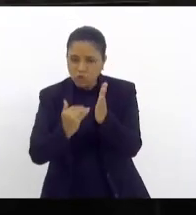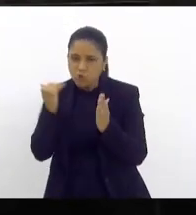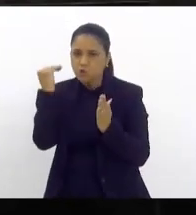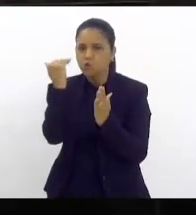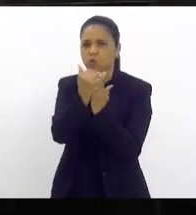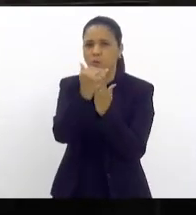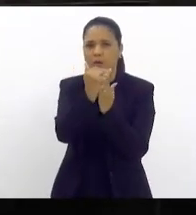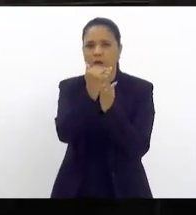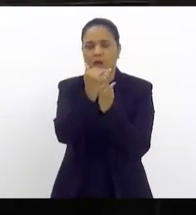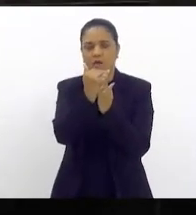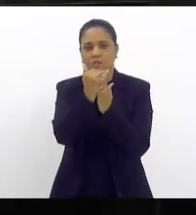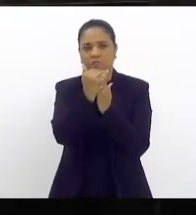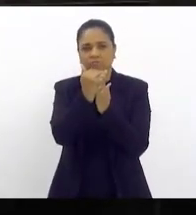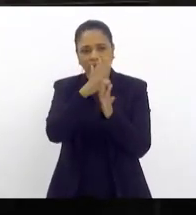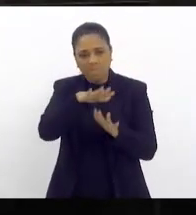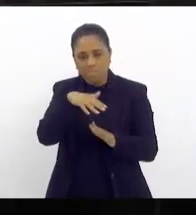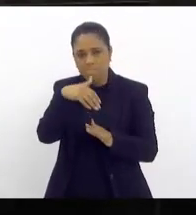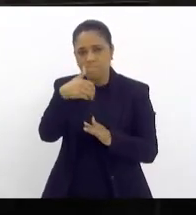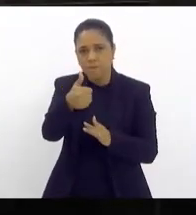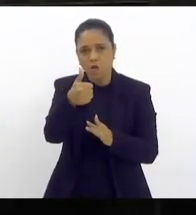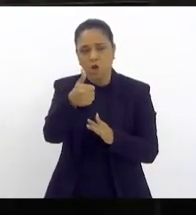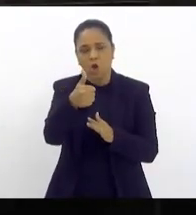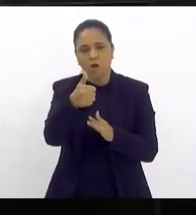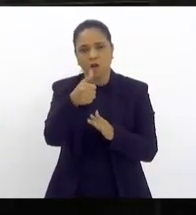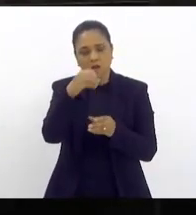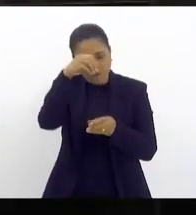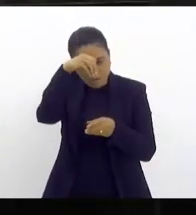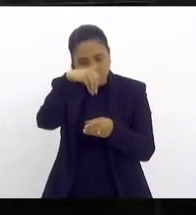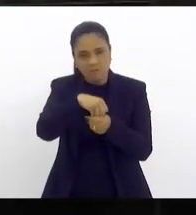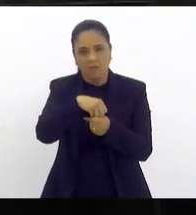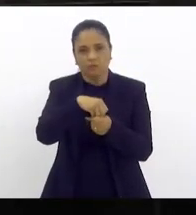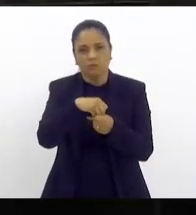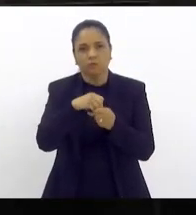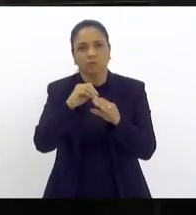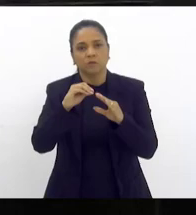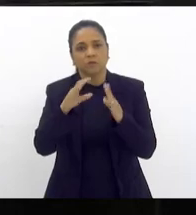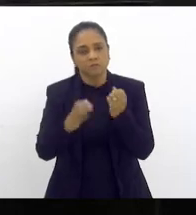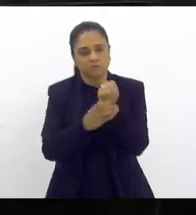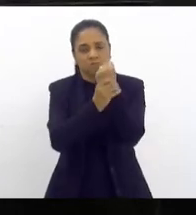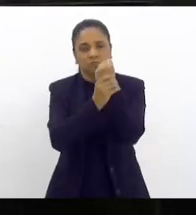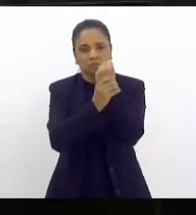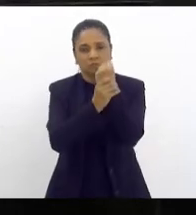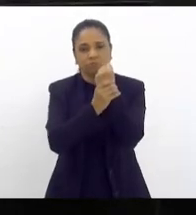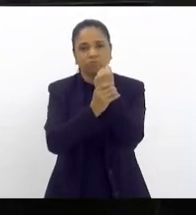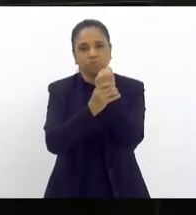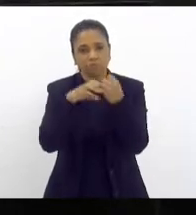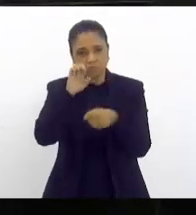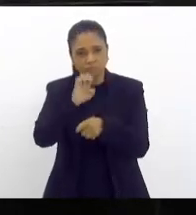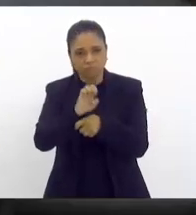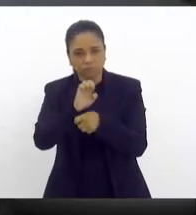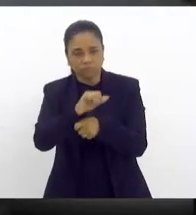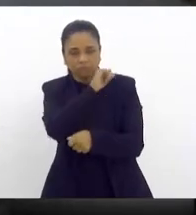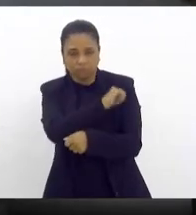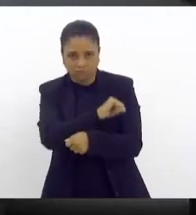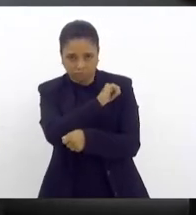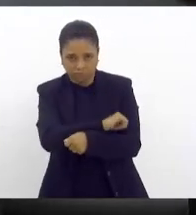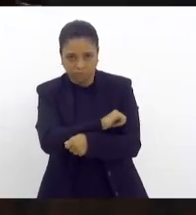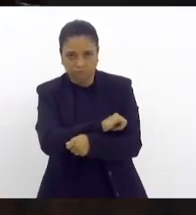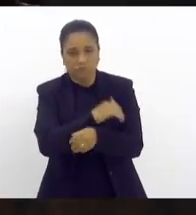essa lógica genocida implantada hoje na segurança pública do Estado do Rio de Janeiro Muito obrigado